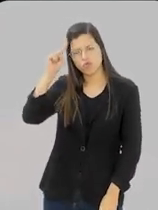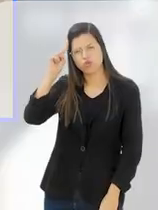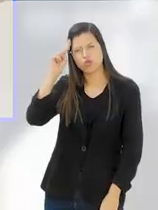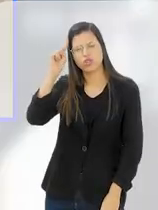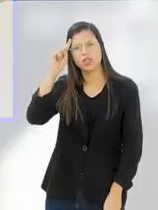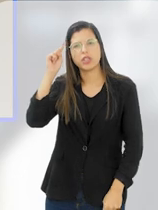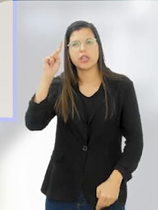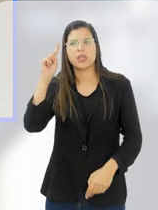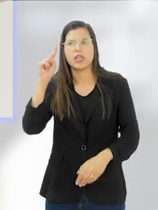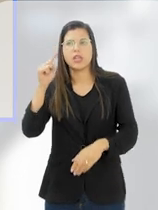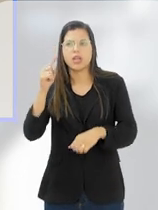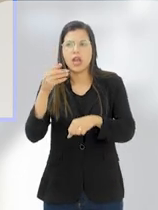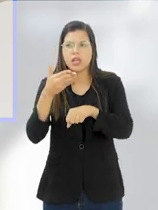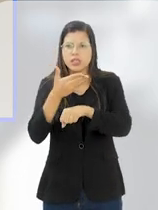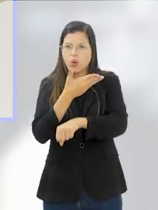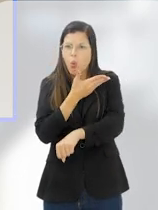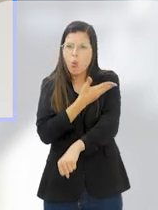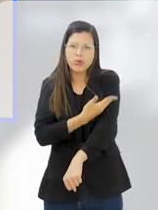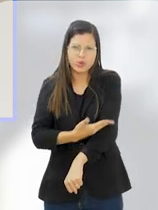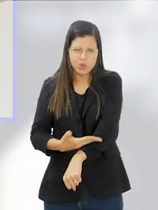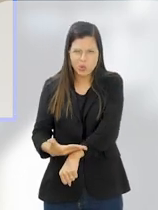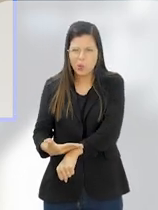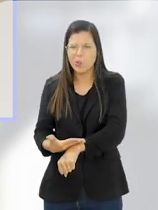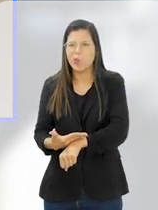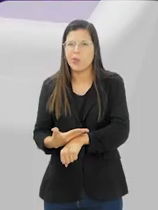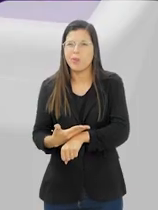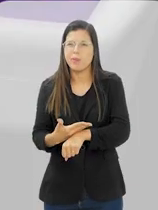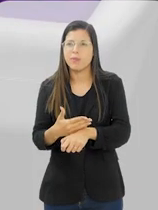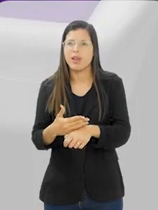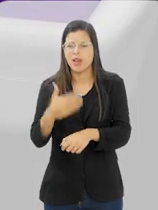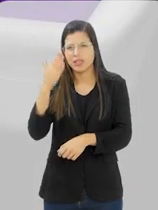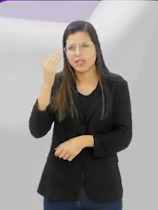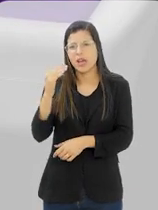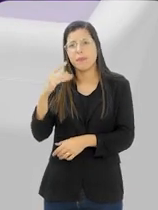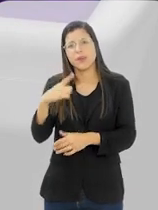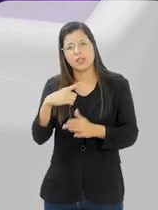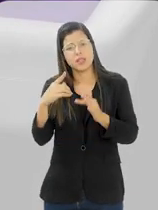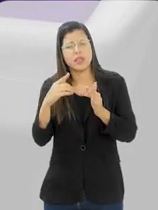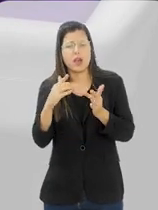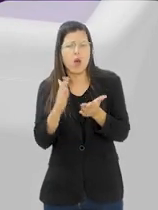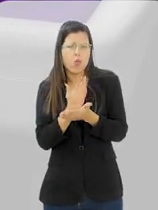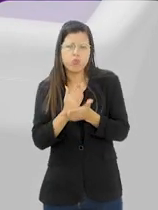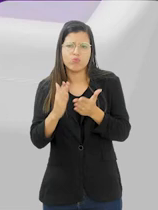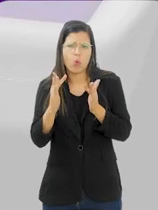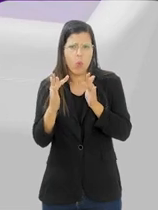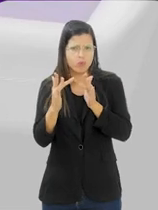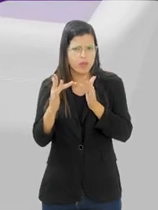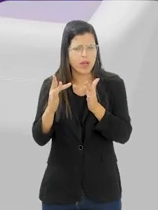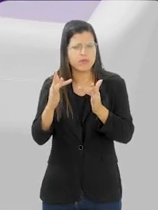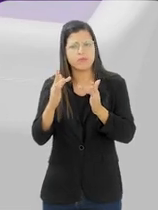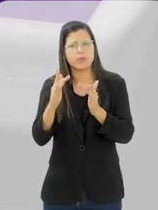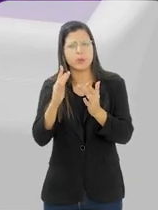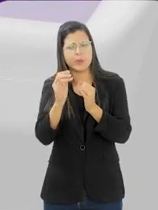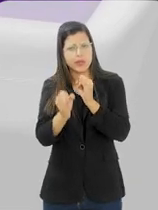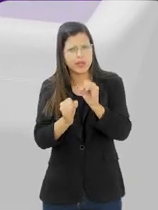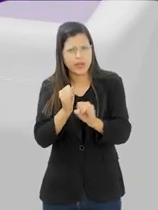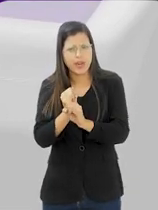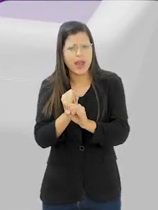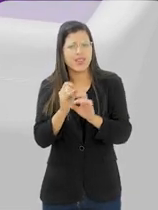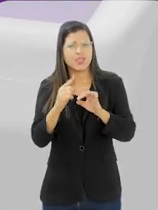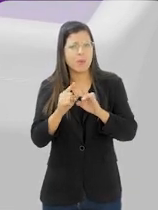dia, desse hábito, que é tão difícil. A gente sabe que eles vão ter algum tipo de contato com a internet, mas especificamente com